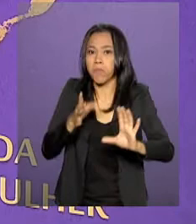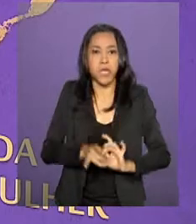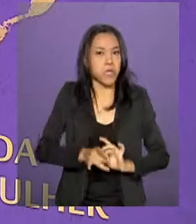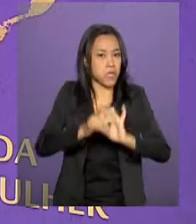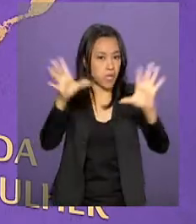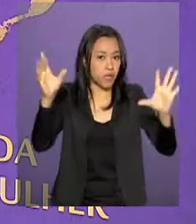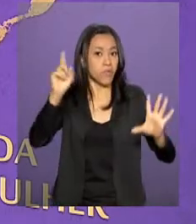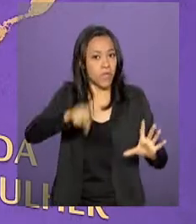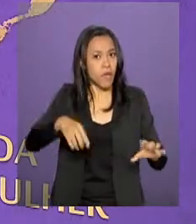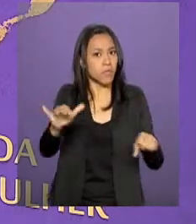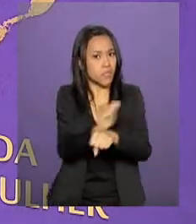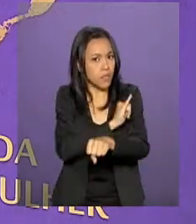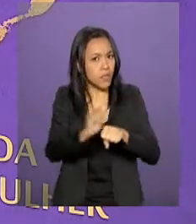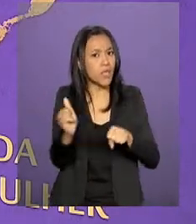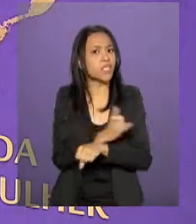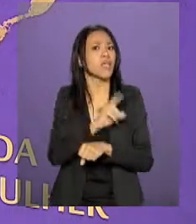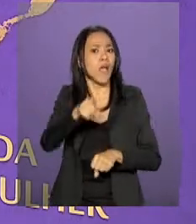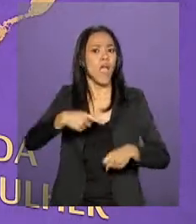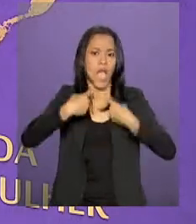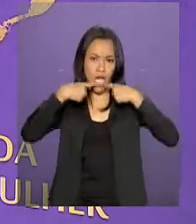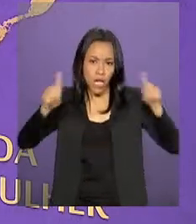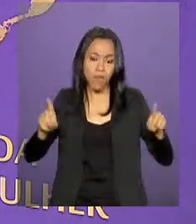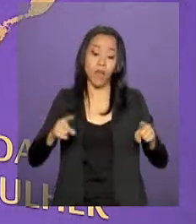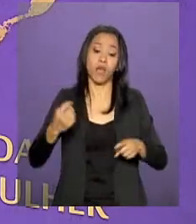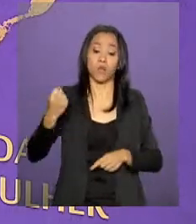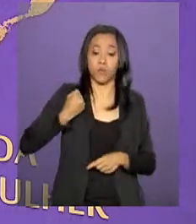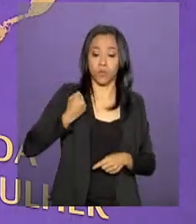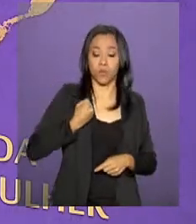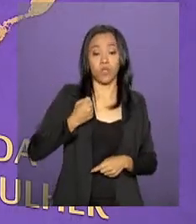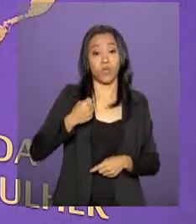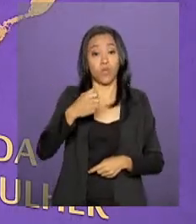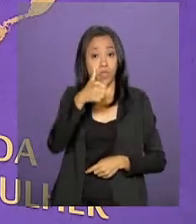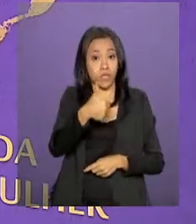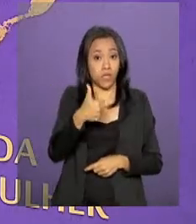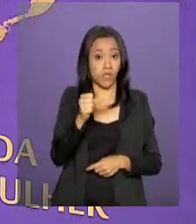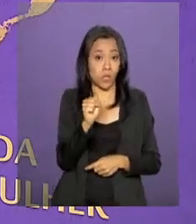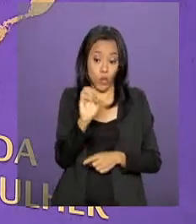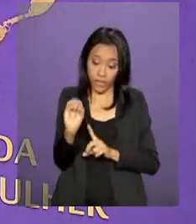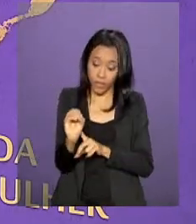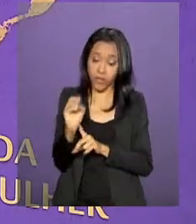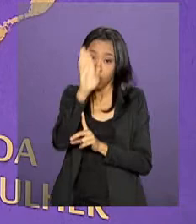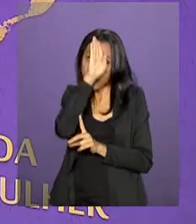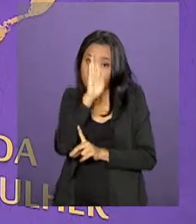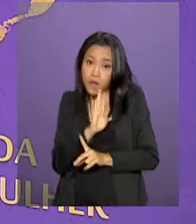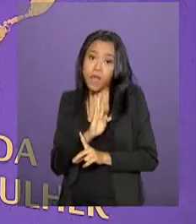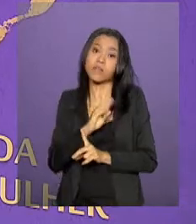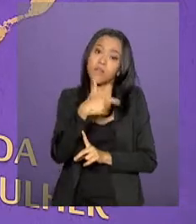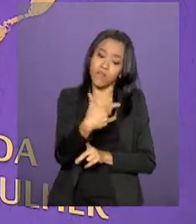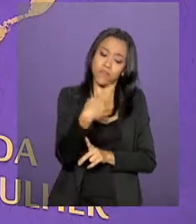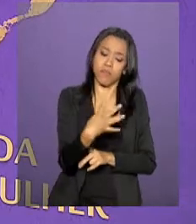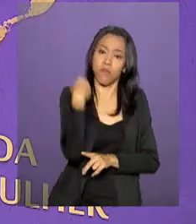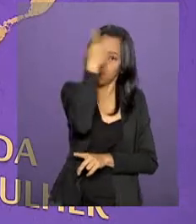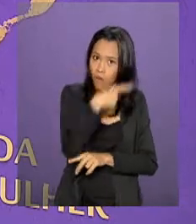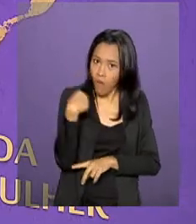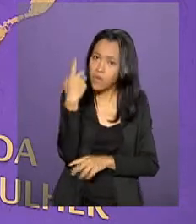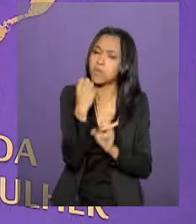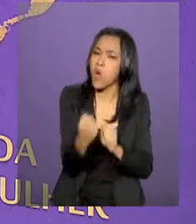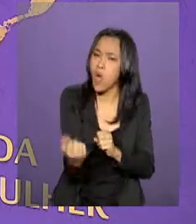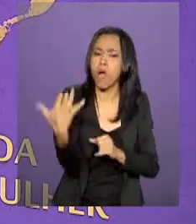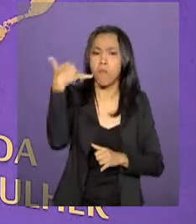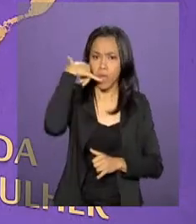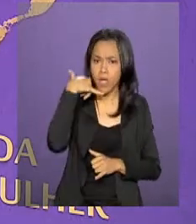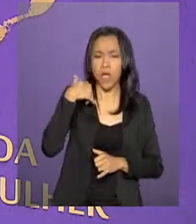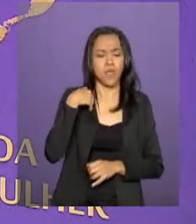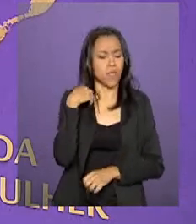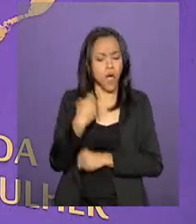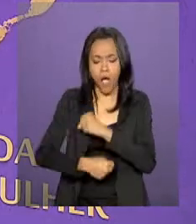Uma arma contra esse crime é o DISC-180, um serviço gratuito que funciona 24 horas por dia, todos os